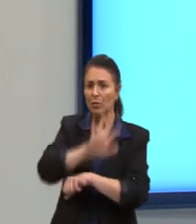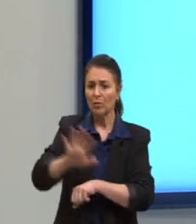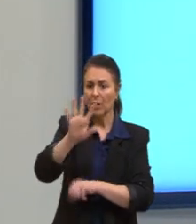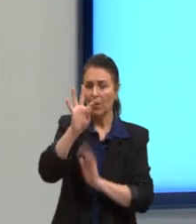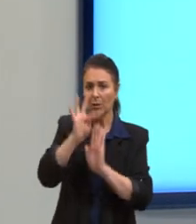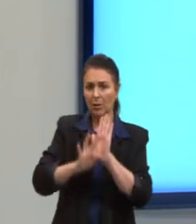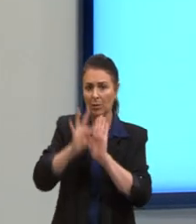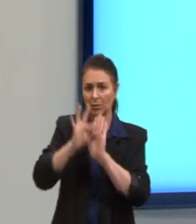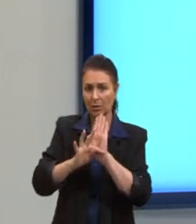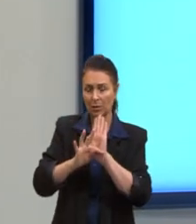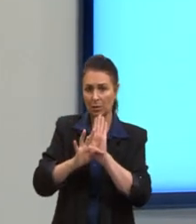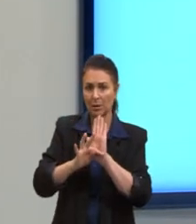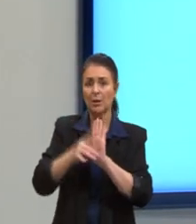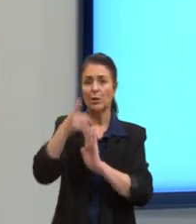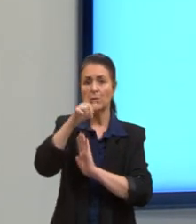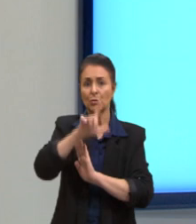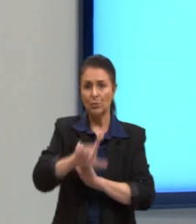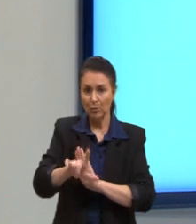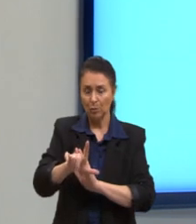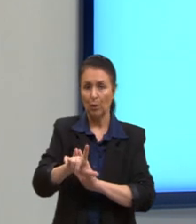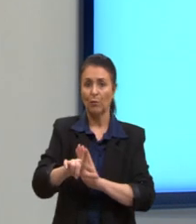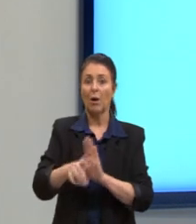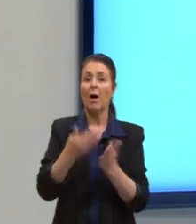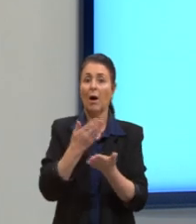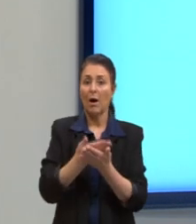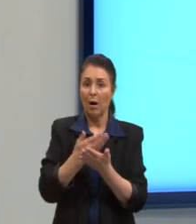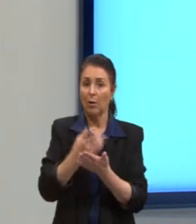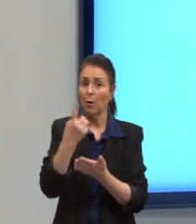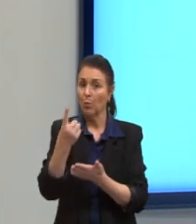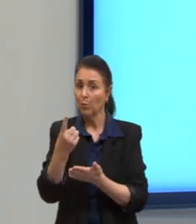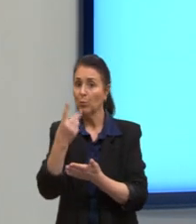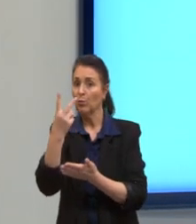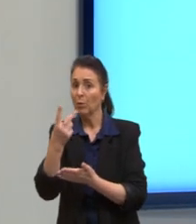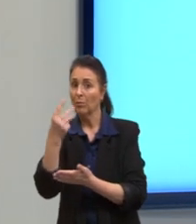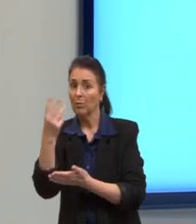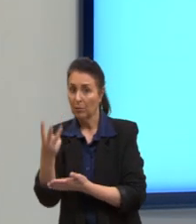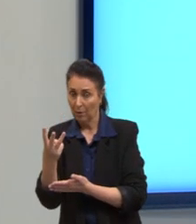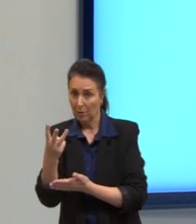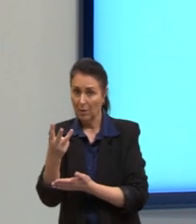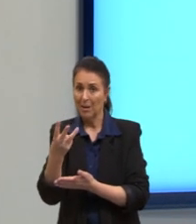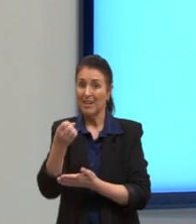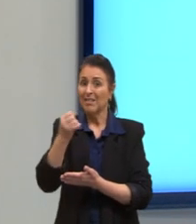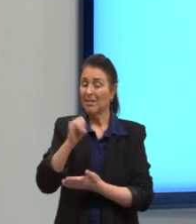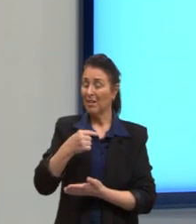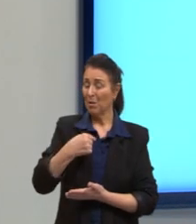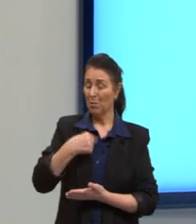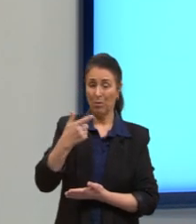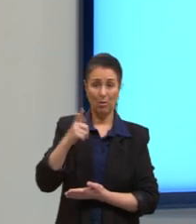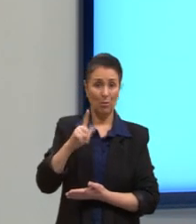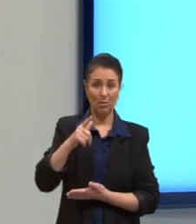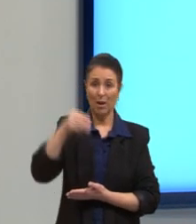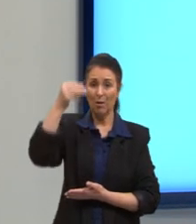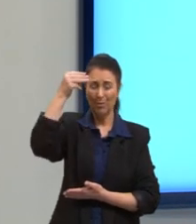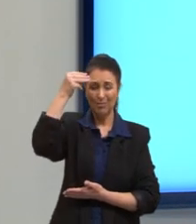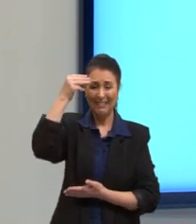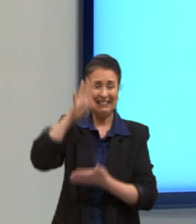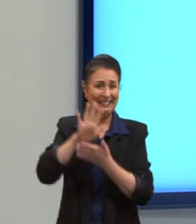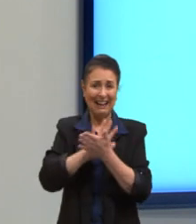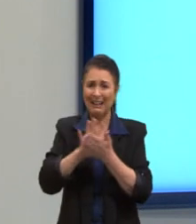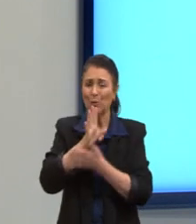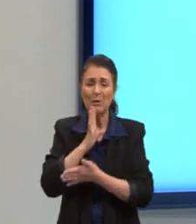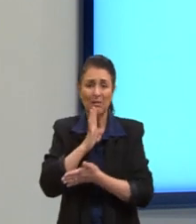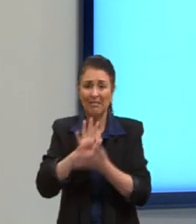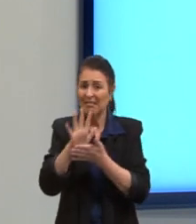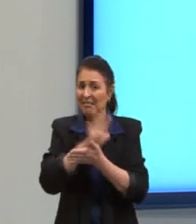se eu volto a comentar o assunto da aula um da aula 2 Aula 3 se eu não tem a menor ideia